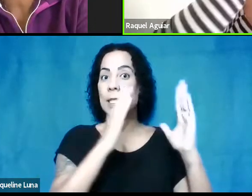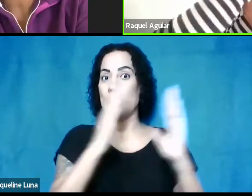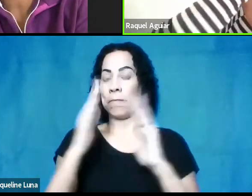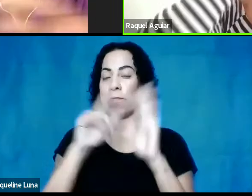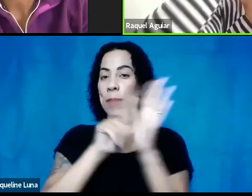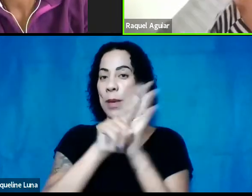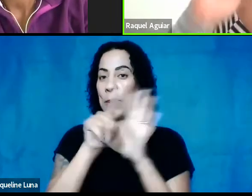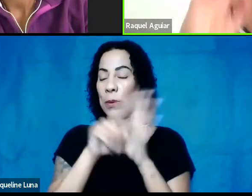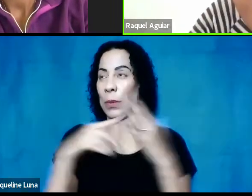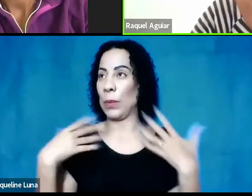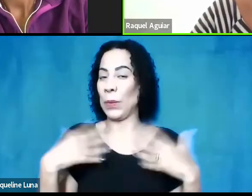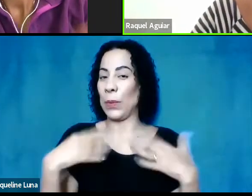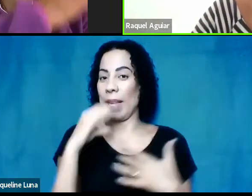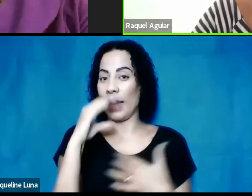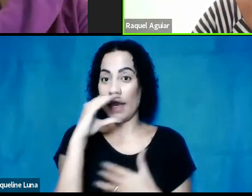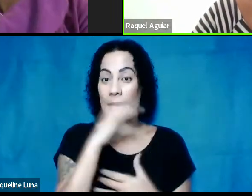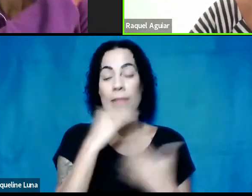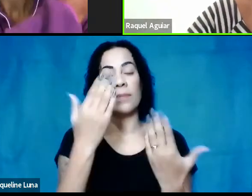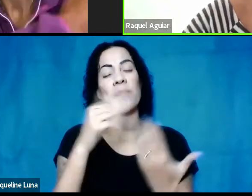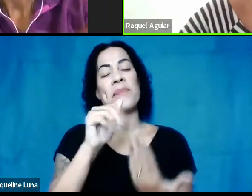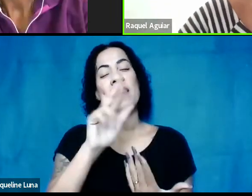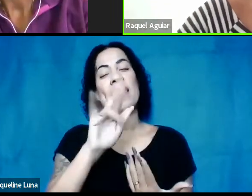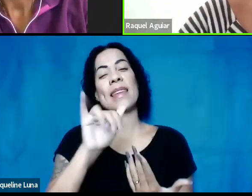tá? Então, Marina, por gentileza, e a gente segue o baile aqui.